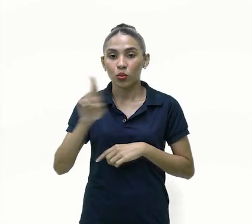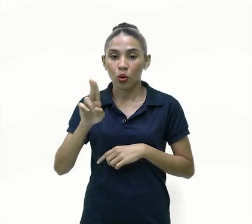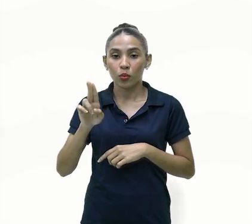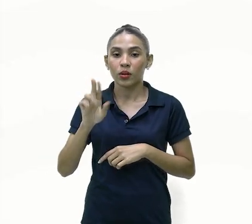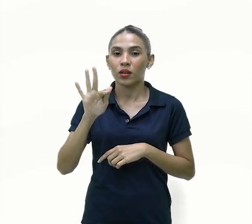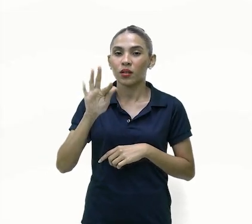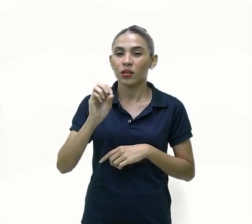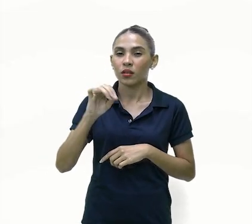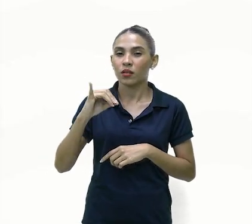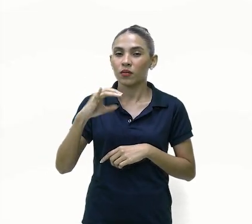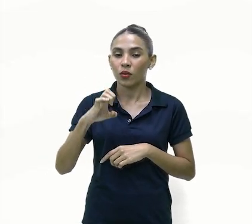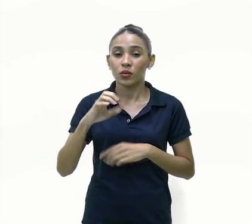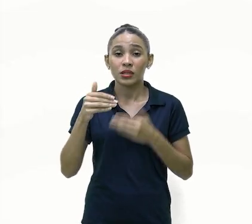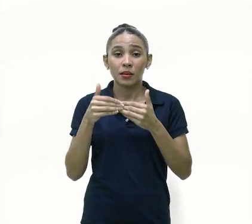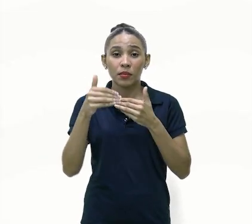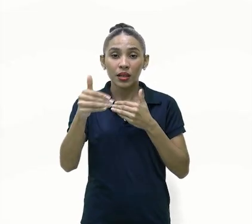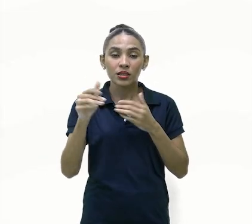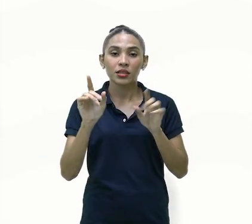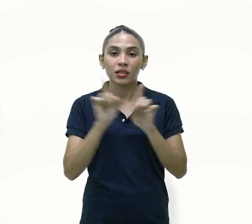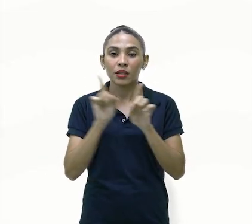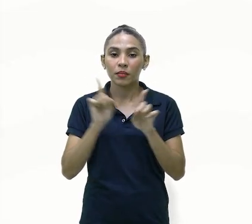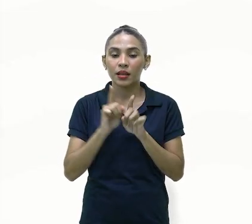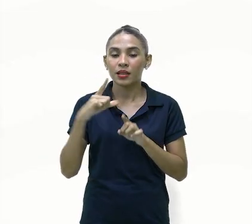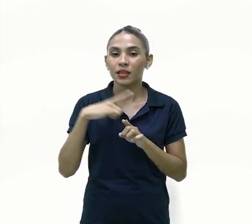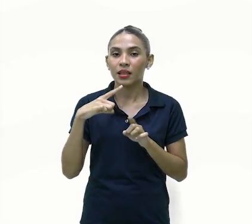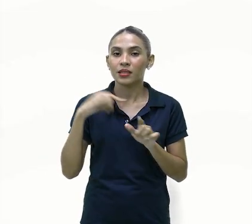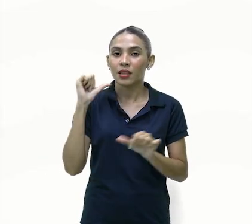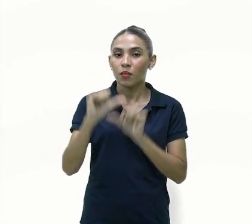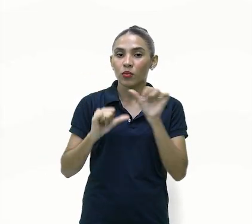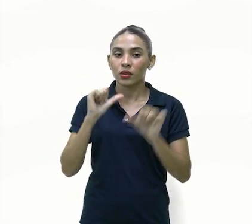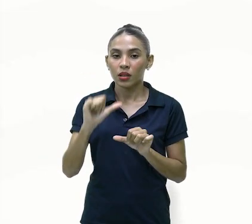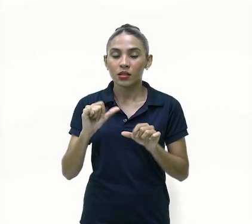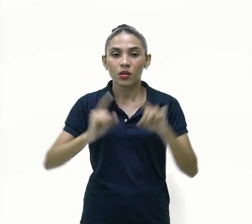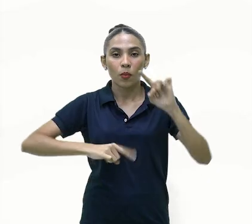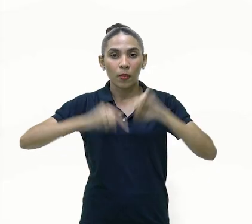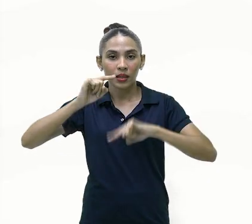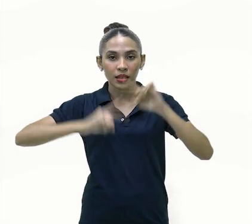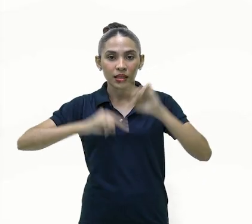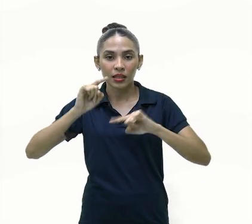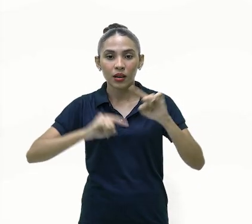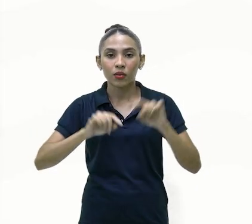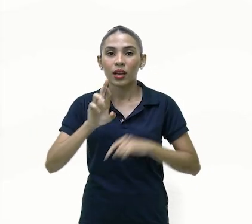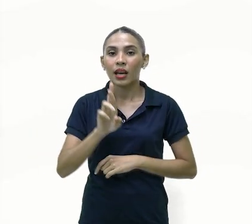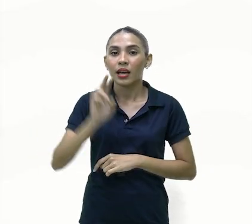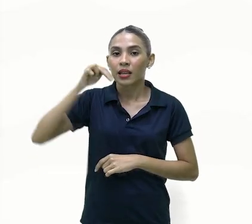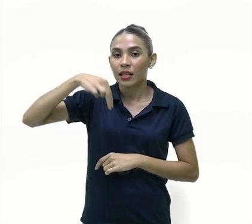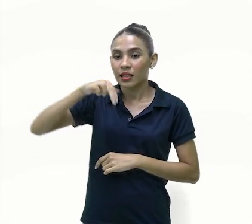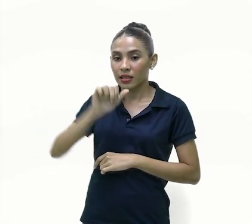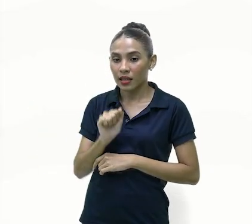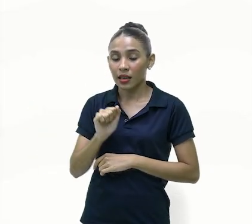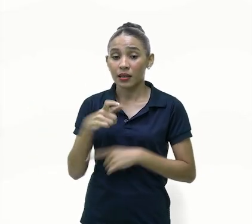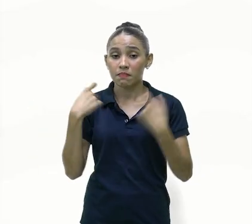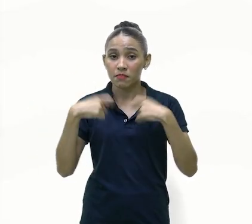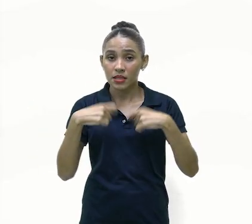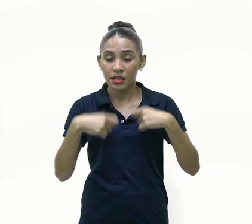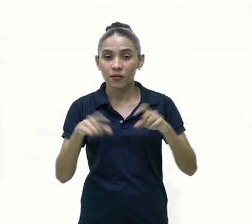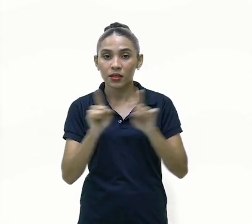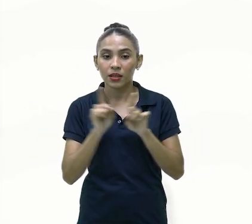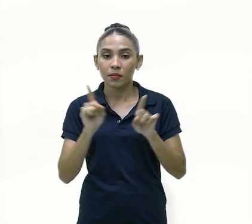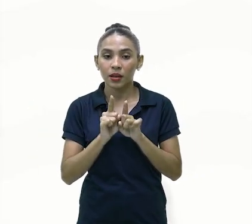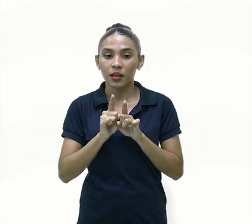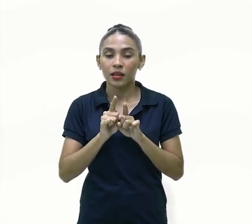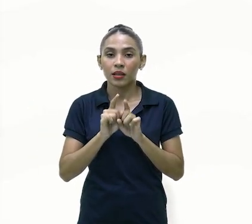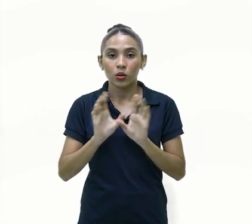de foice. A partir daí, quando há essa alteração, o material que é o RNA, que deveria se formar